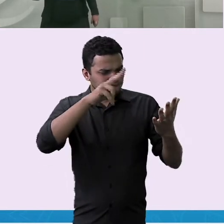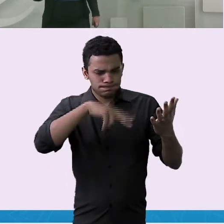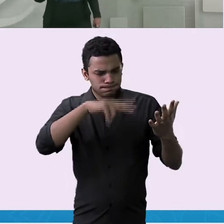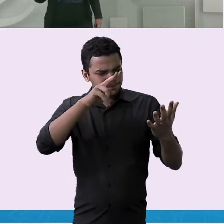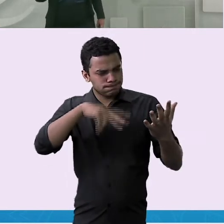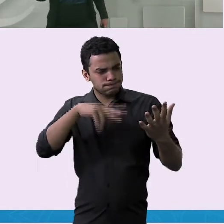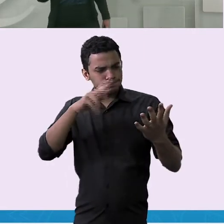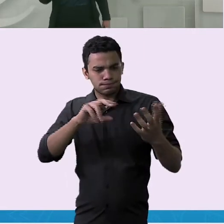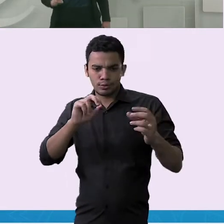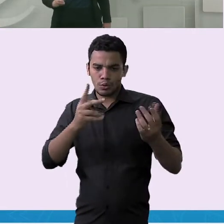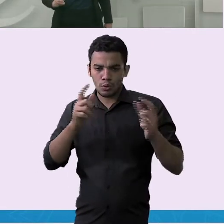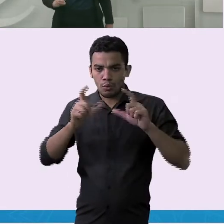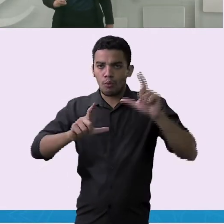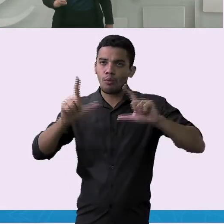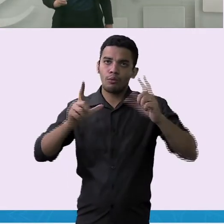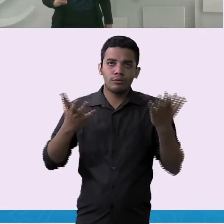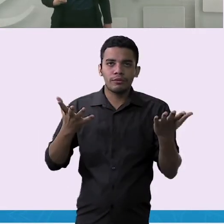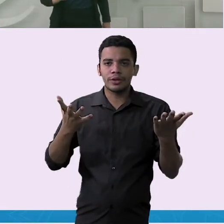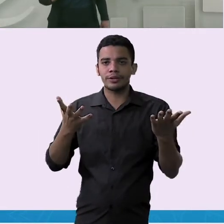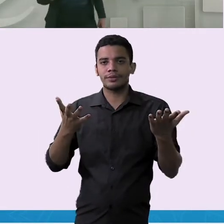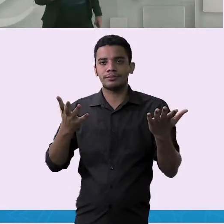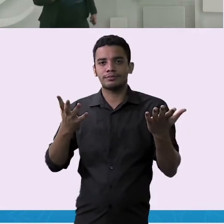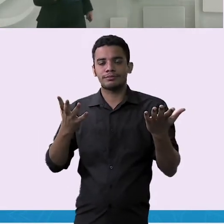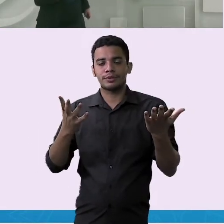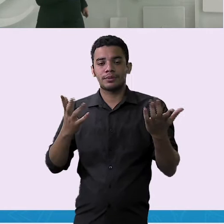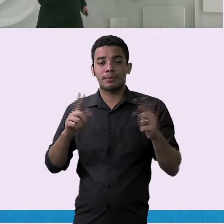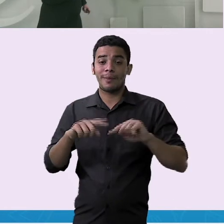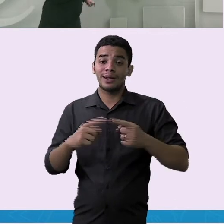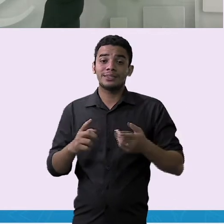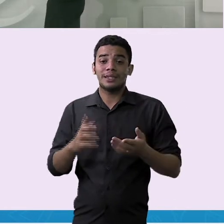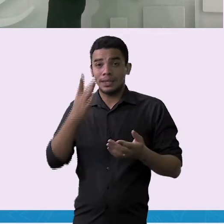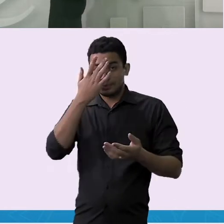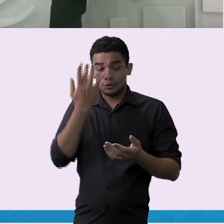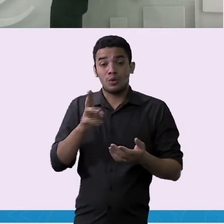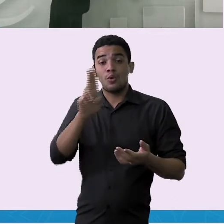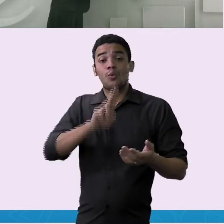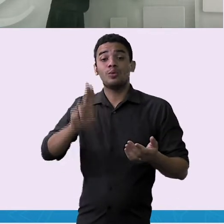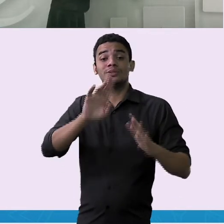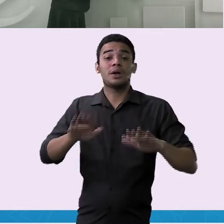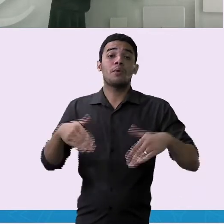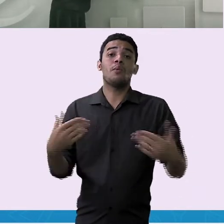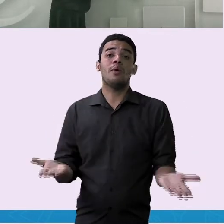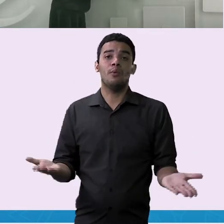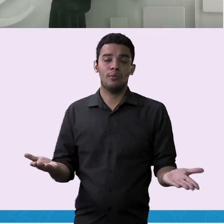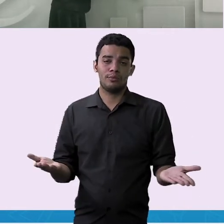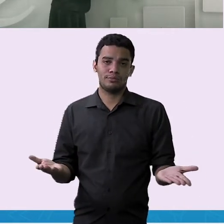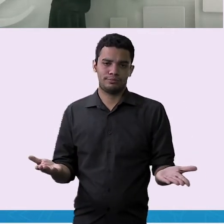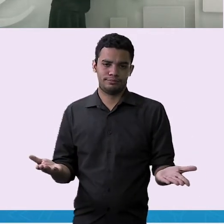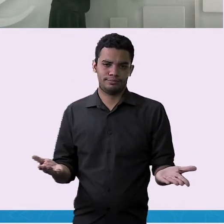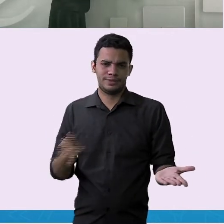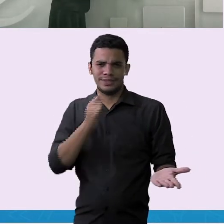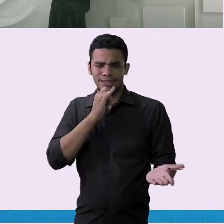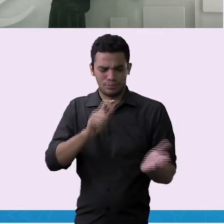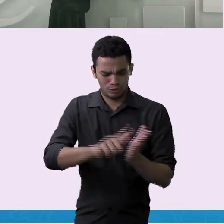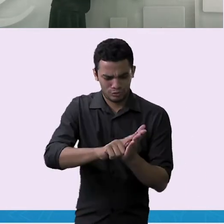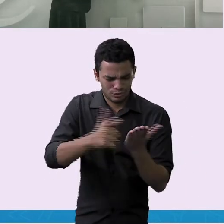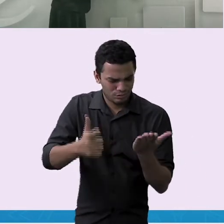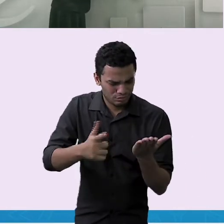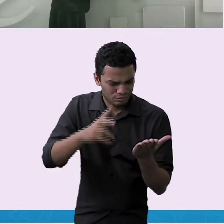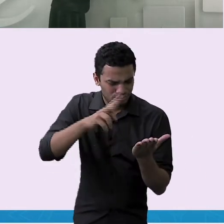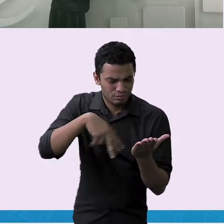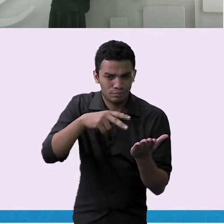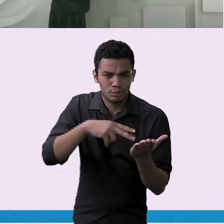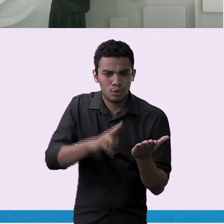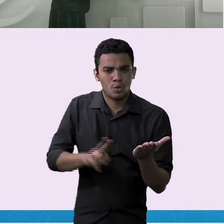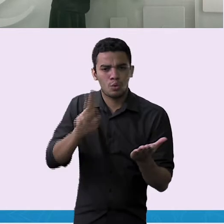utilizado nessa propaganda? Será que foi um jornal? Será que foi a